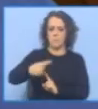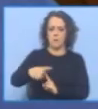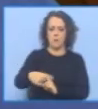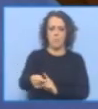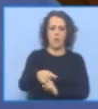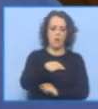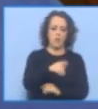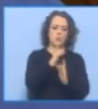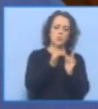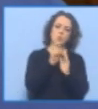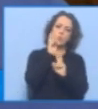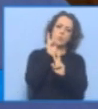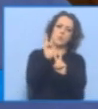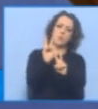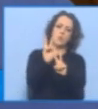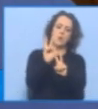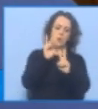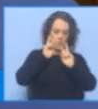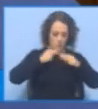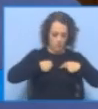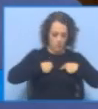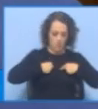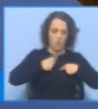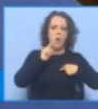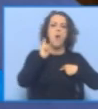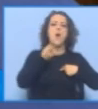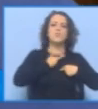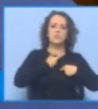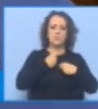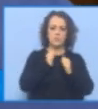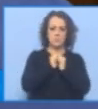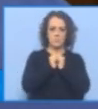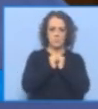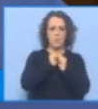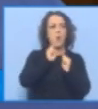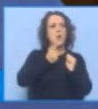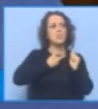que era a sua vocação, o que é que ele devia fazer, qual era o sentido